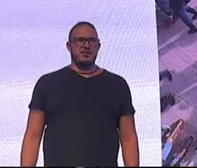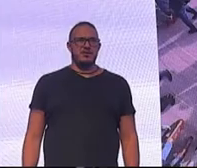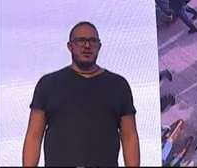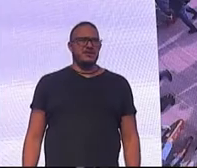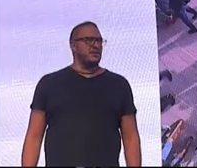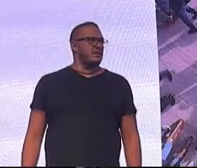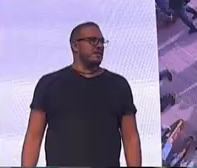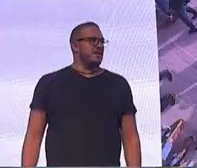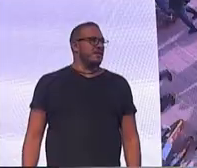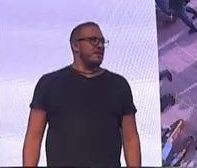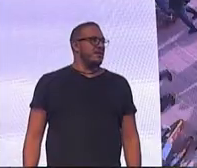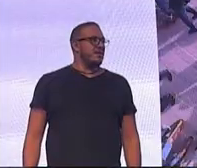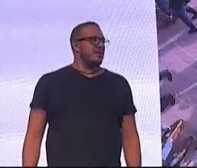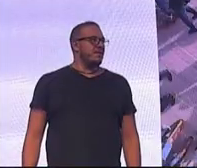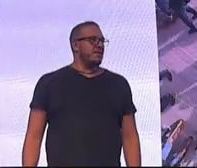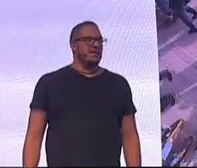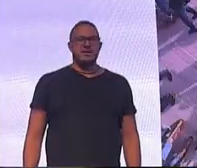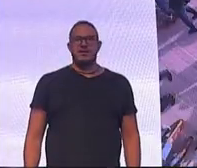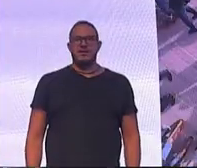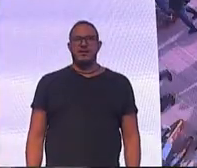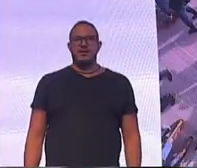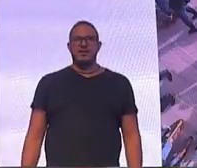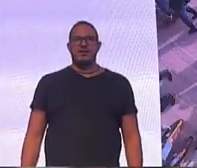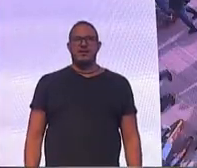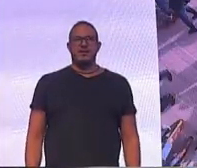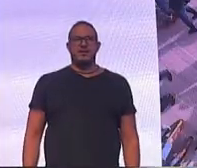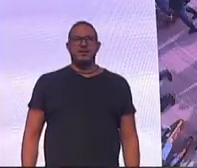aqui no meio, pode ser?